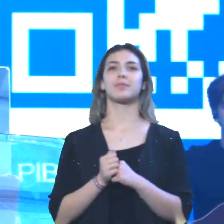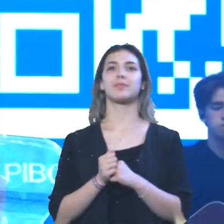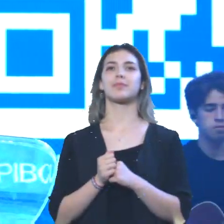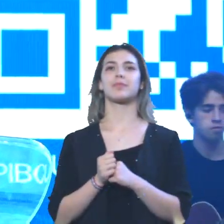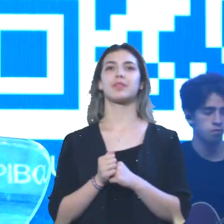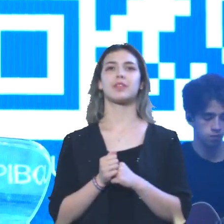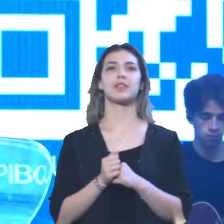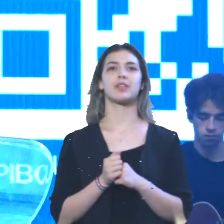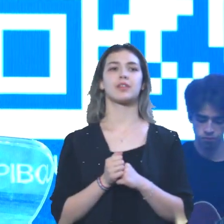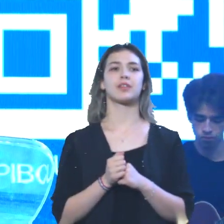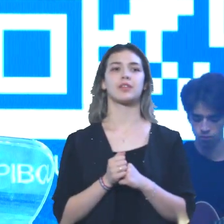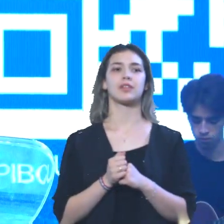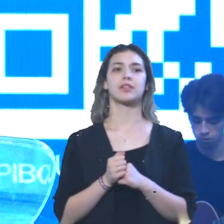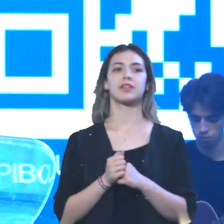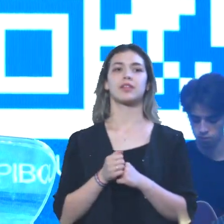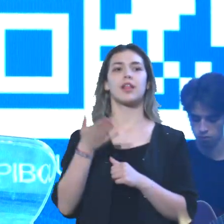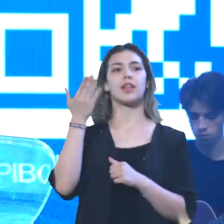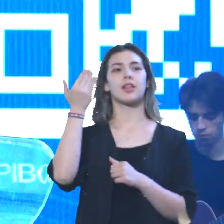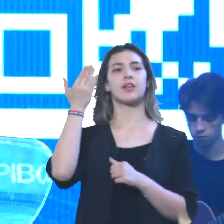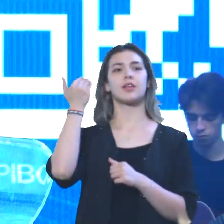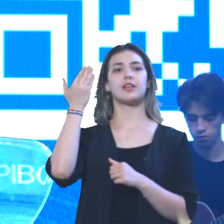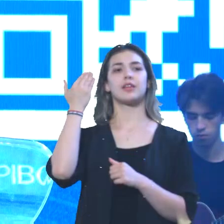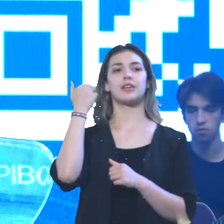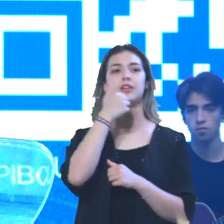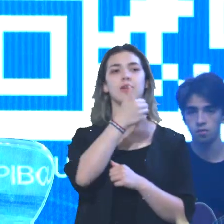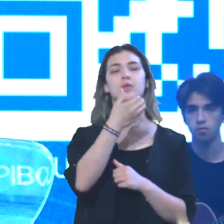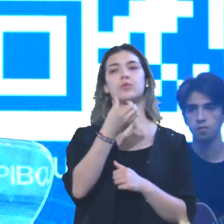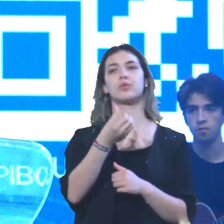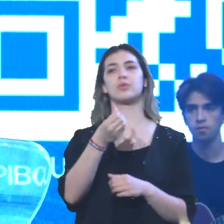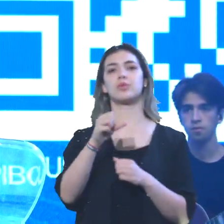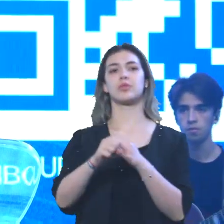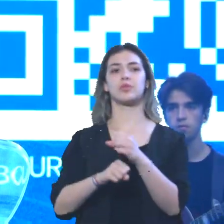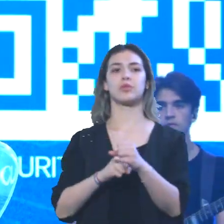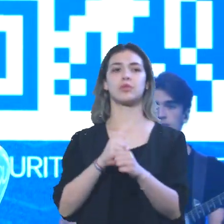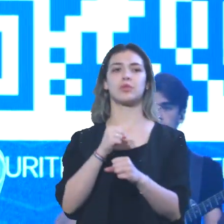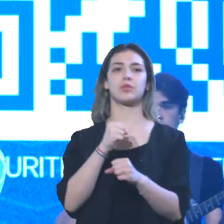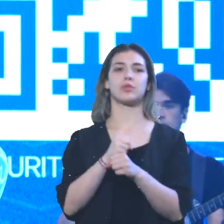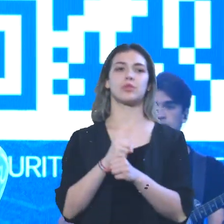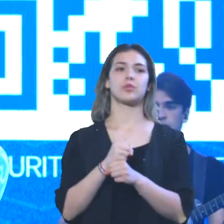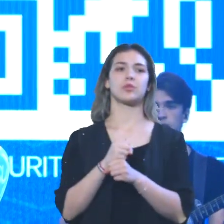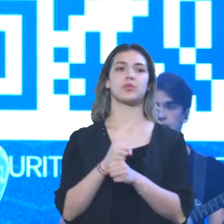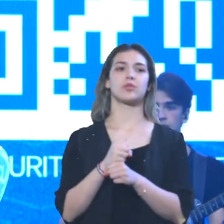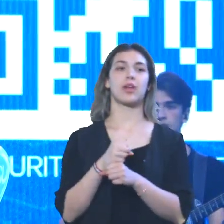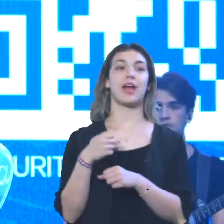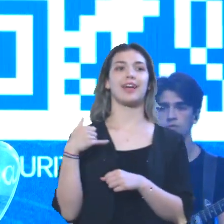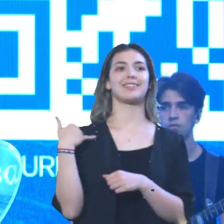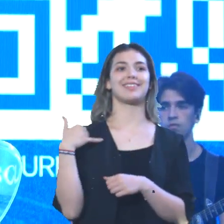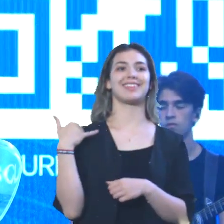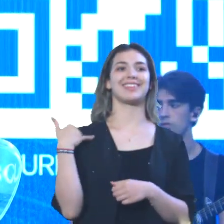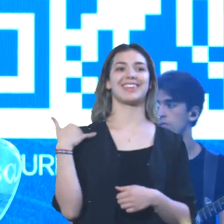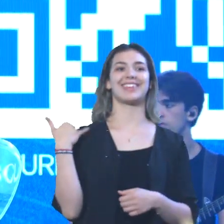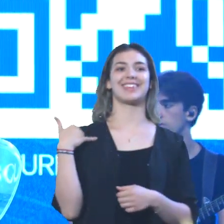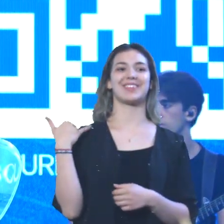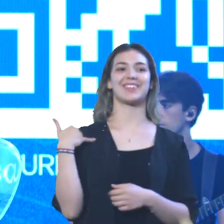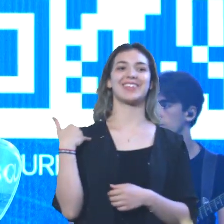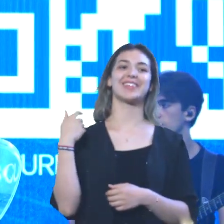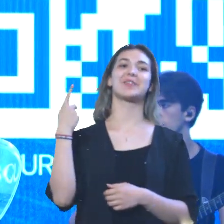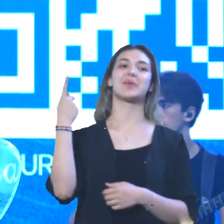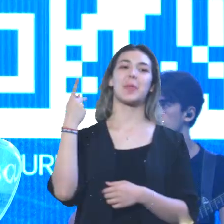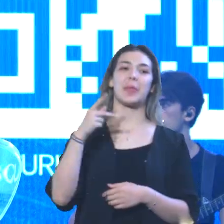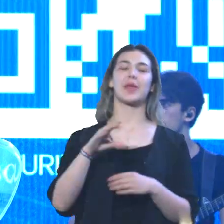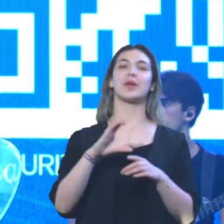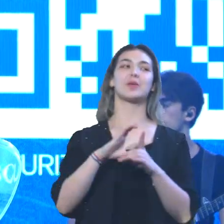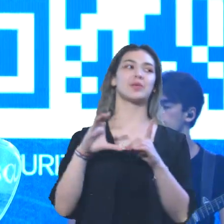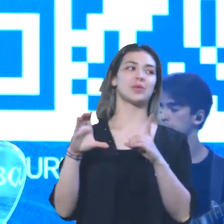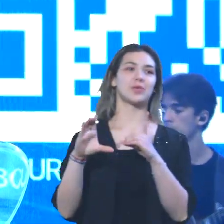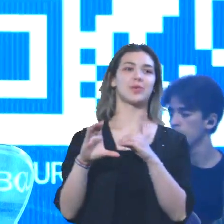Quando eu tinha 16 anos, eu vim num culto aqui nessa igreja, num ginásio,